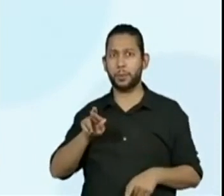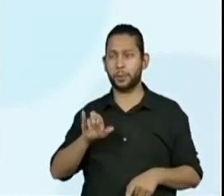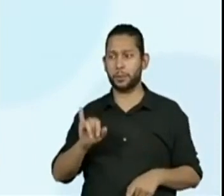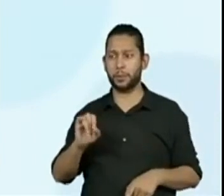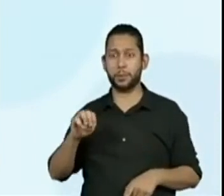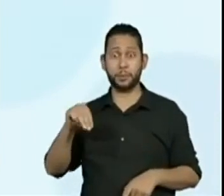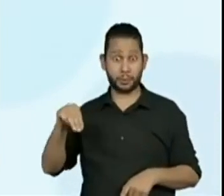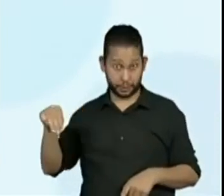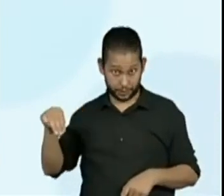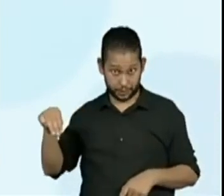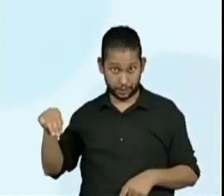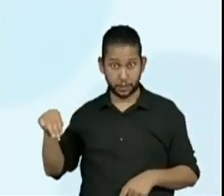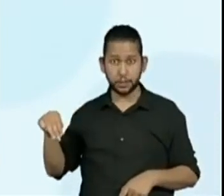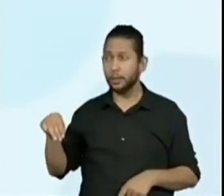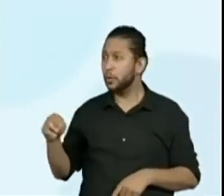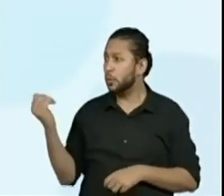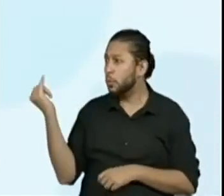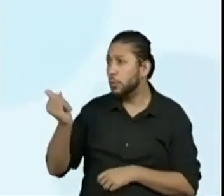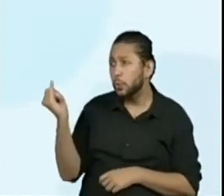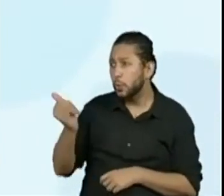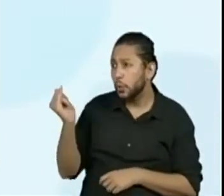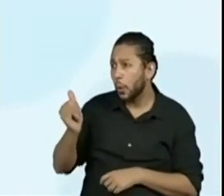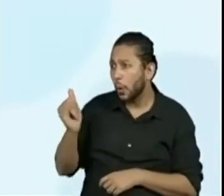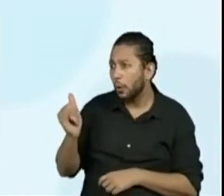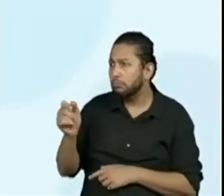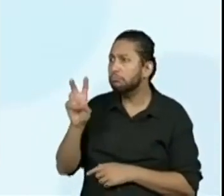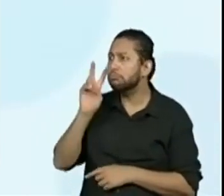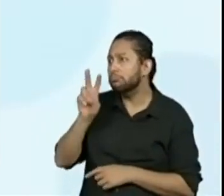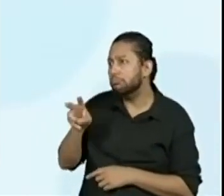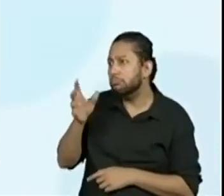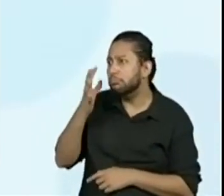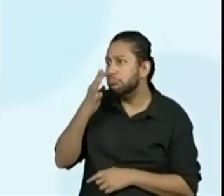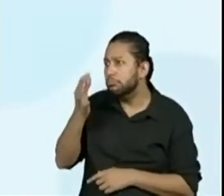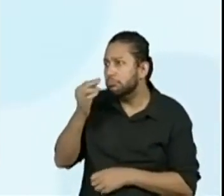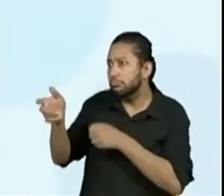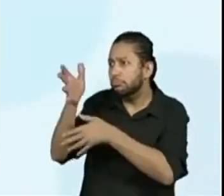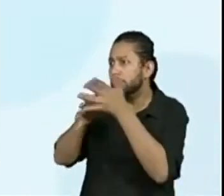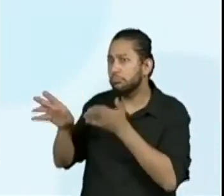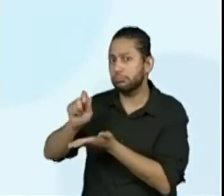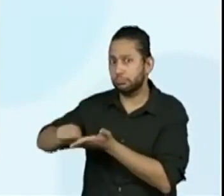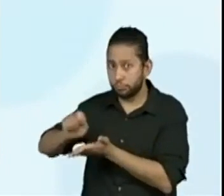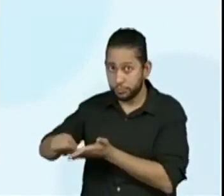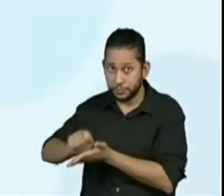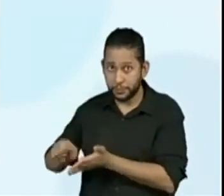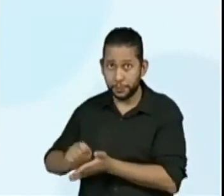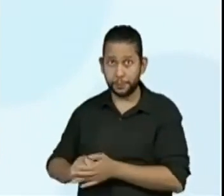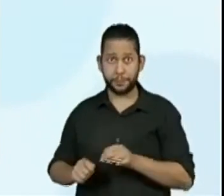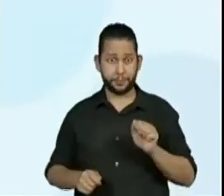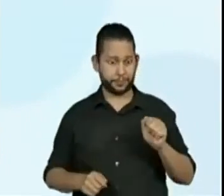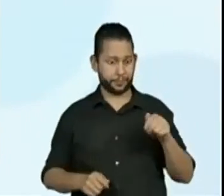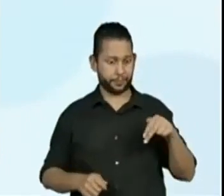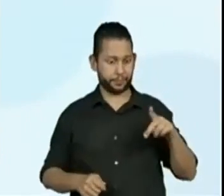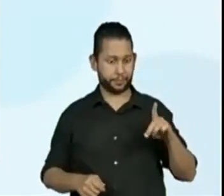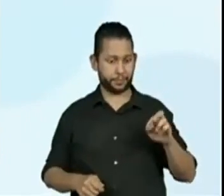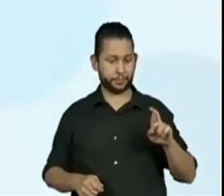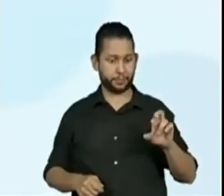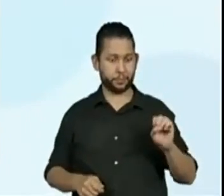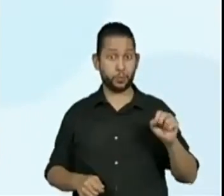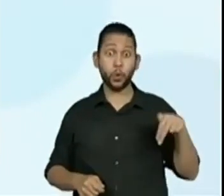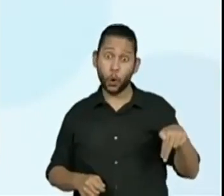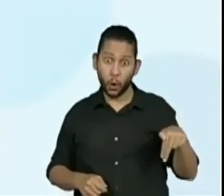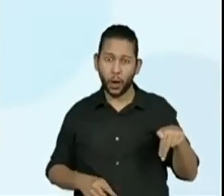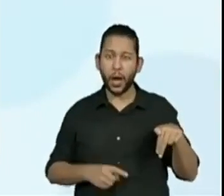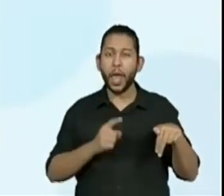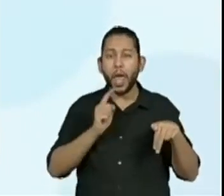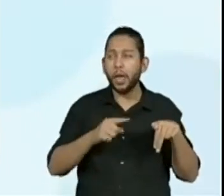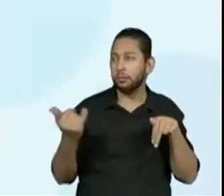dava uma coisinha a mais na história, né, Profran? Isso mesmo, é diferente dos outros, como citados aí